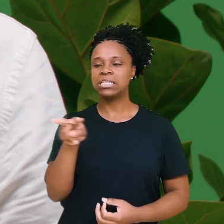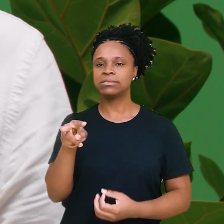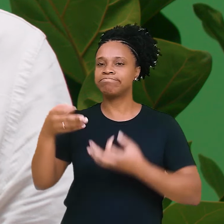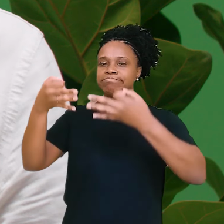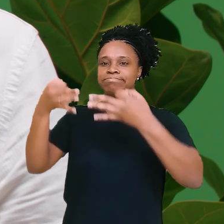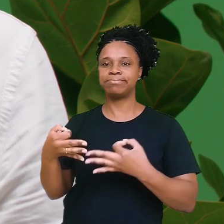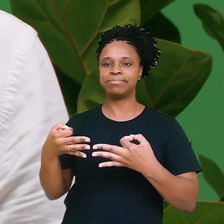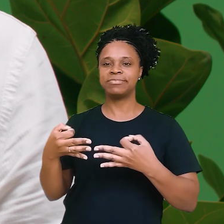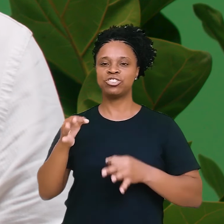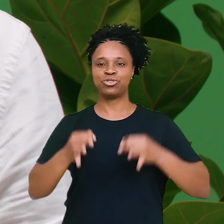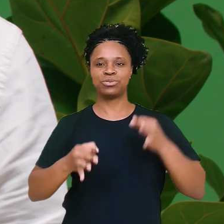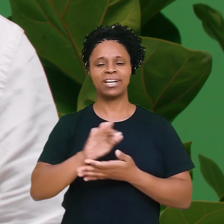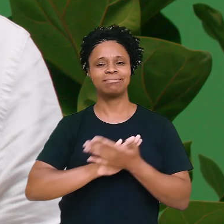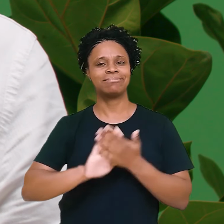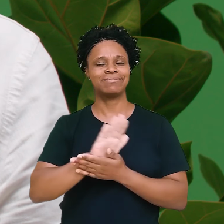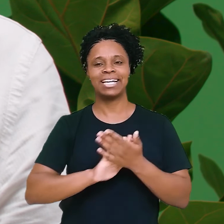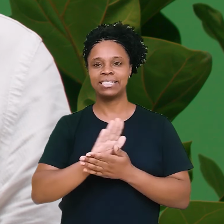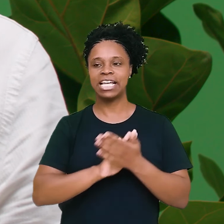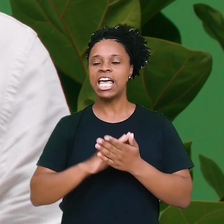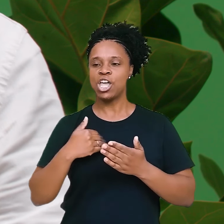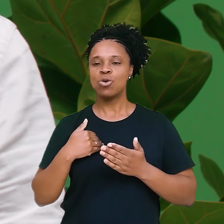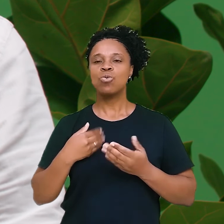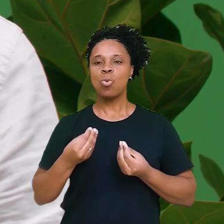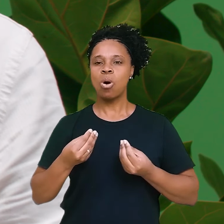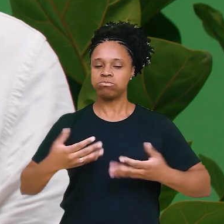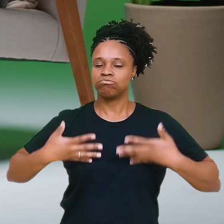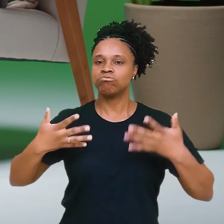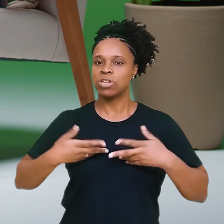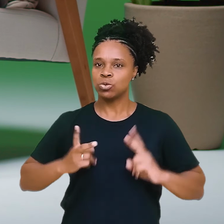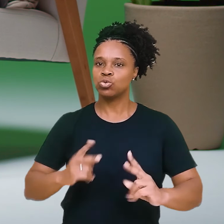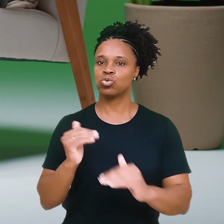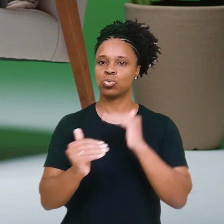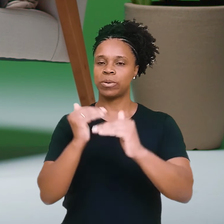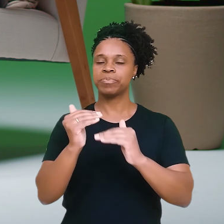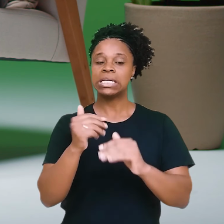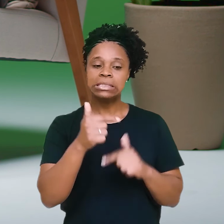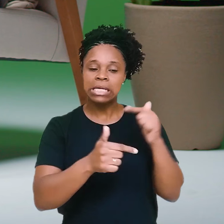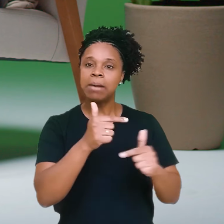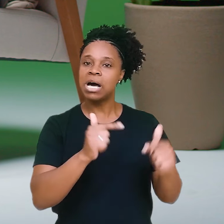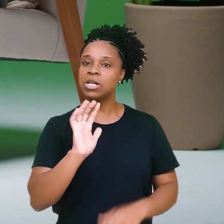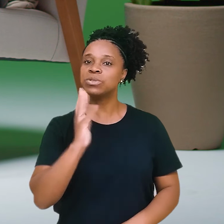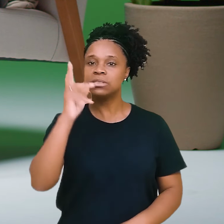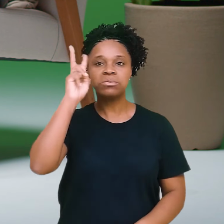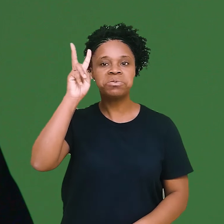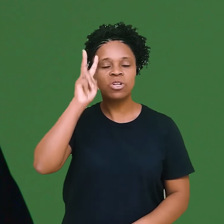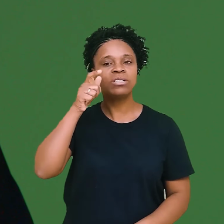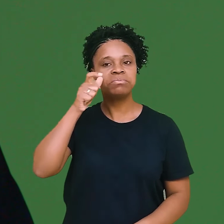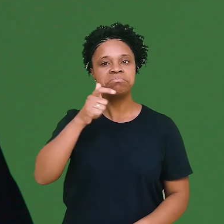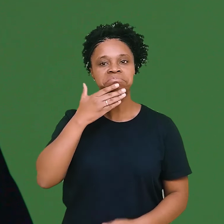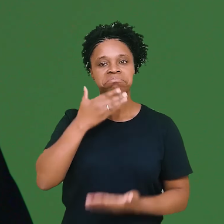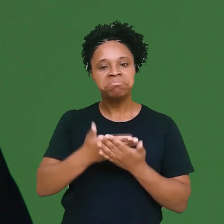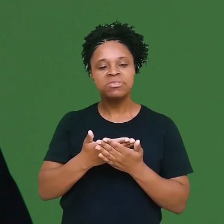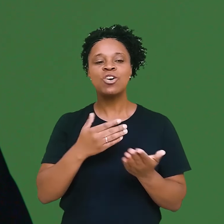não me julgaram, me aceitaram e isso me impulsionou ali para continuar a minha trajetória. No trabalho eu tive situações bem interessantes com colegas